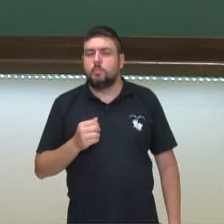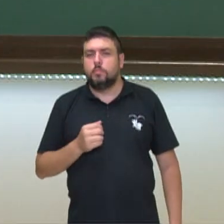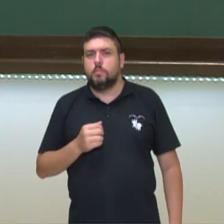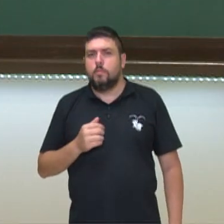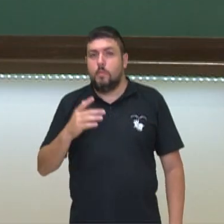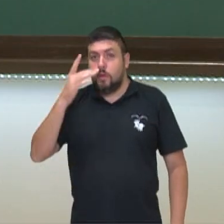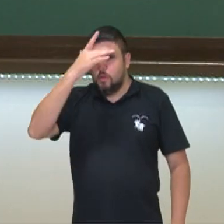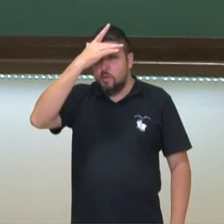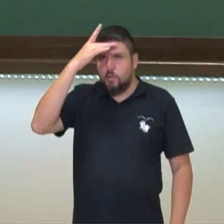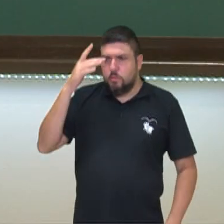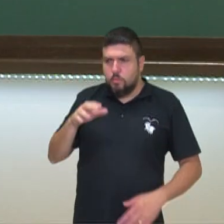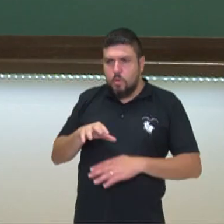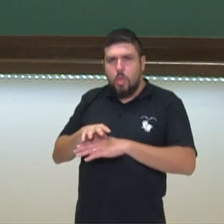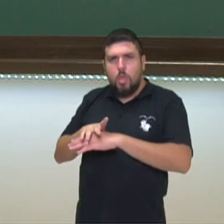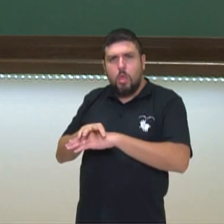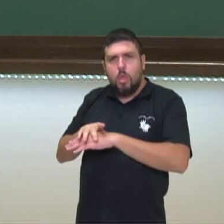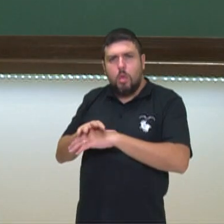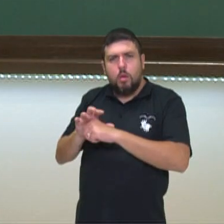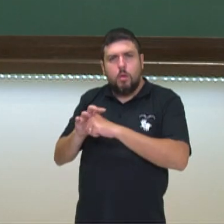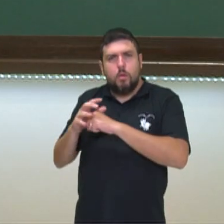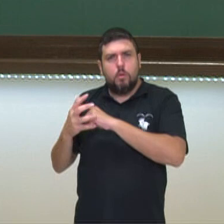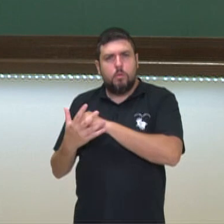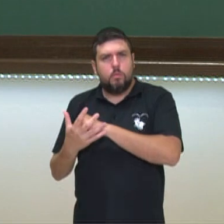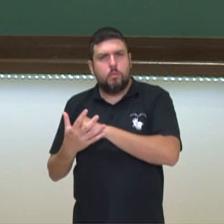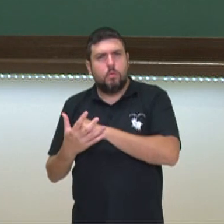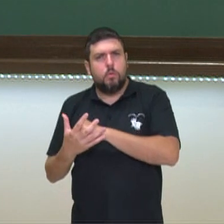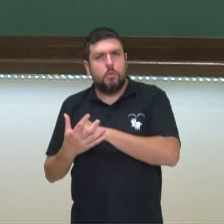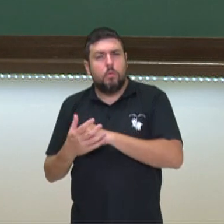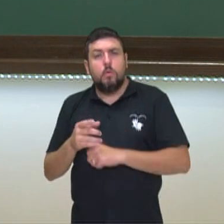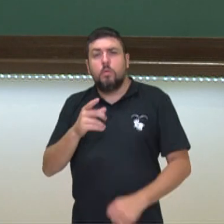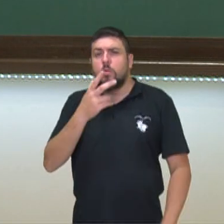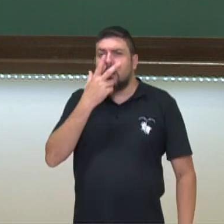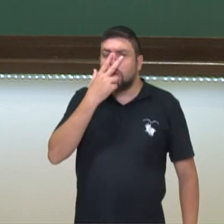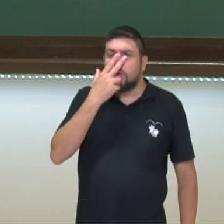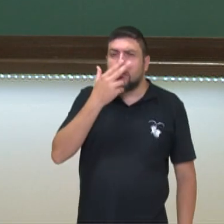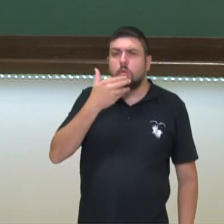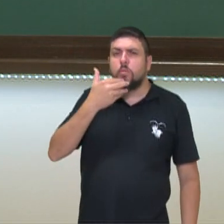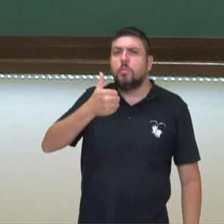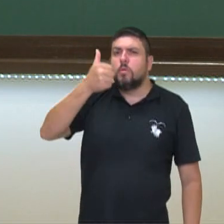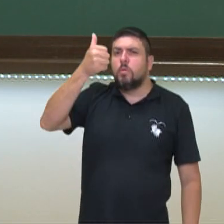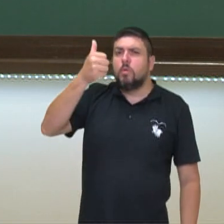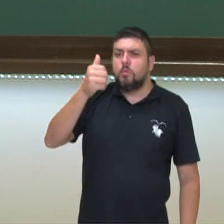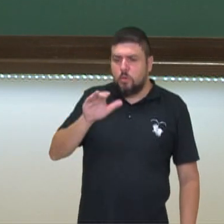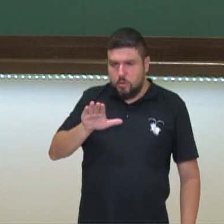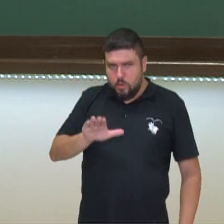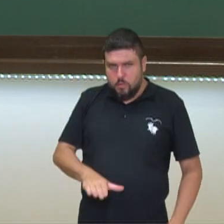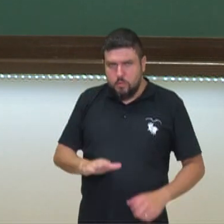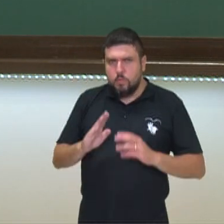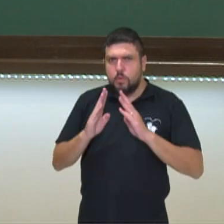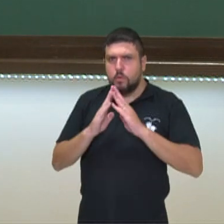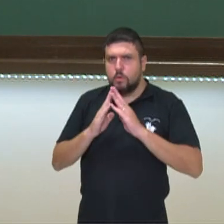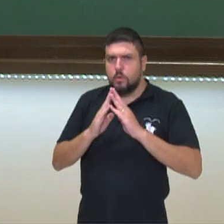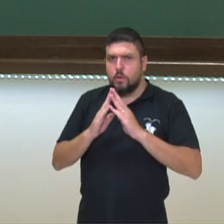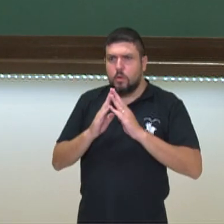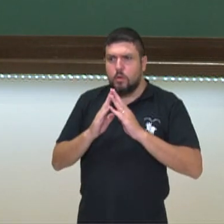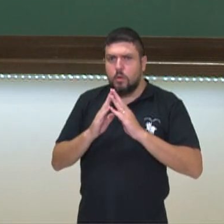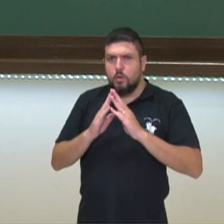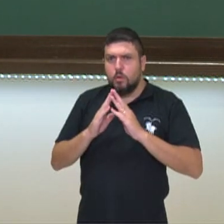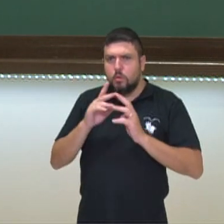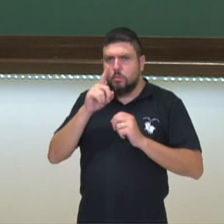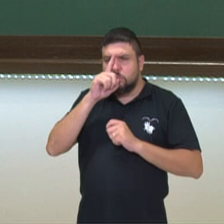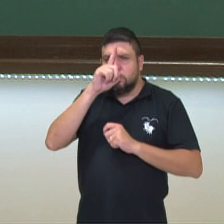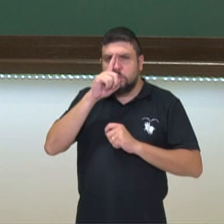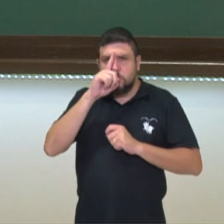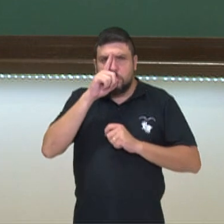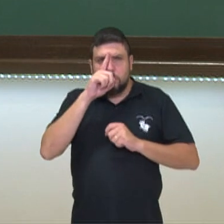está infectada com Covid, o que você acha melhor? Ela ficar em casa, correndo o risco de passar